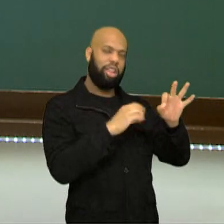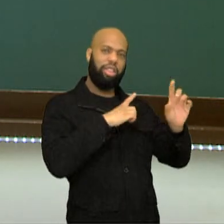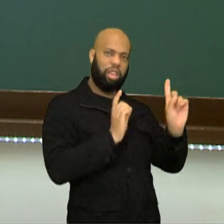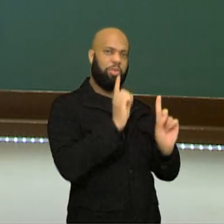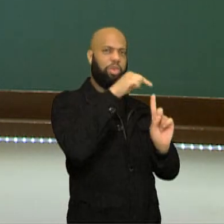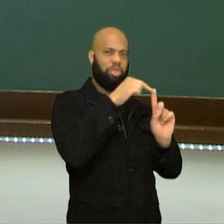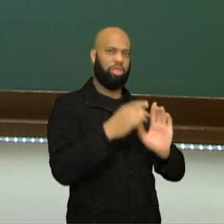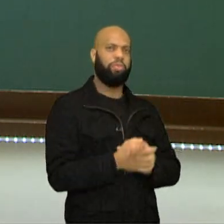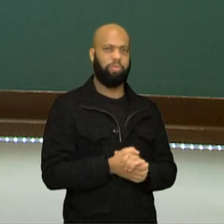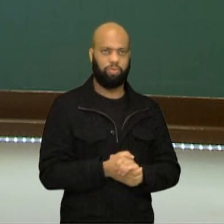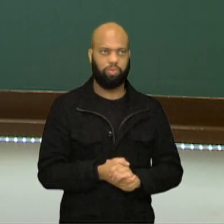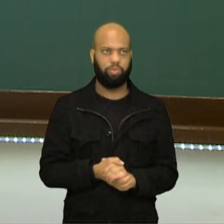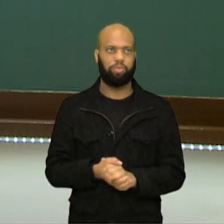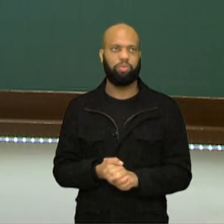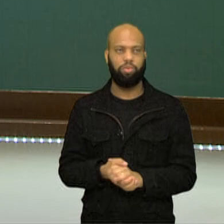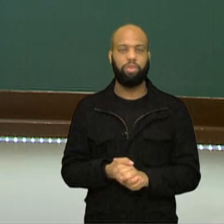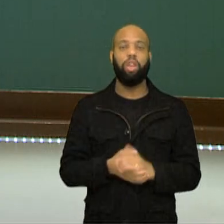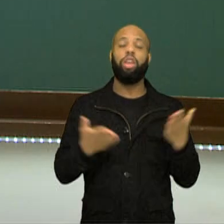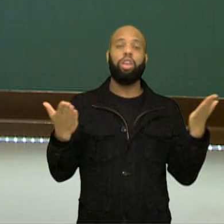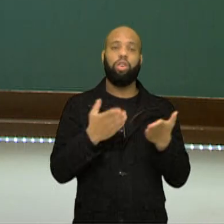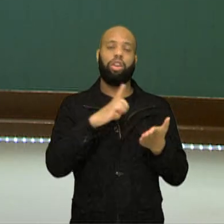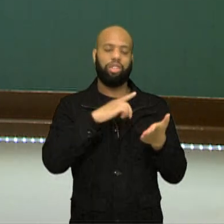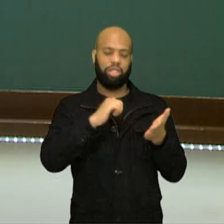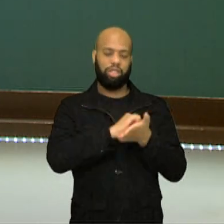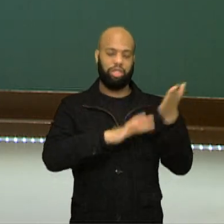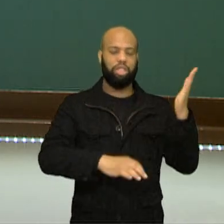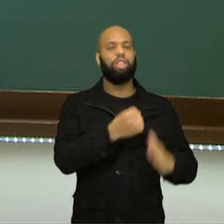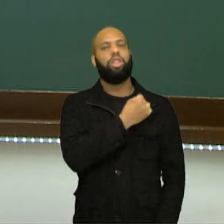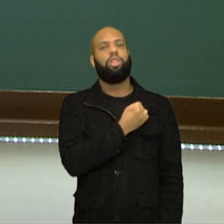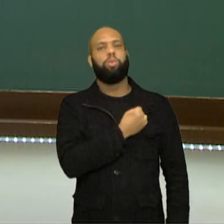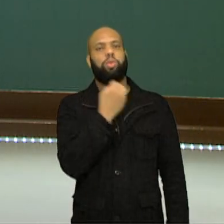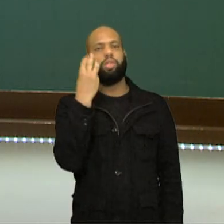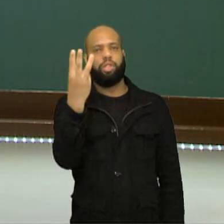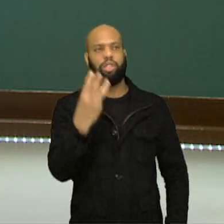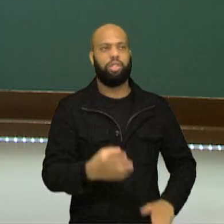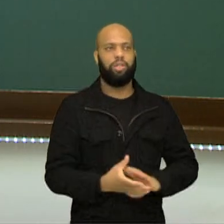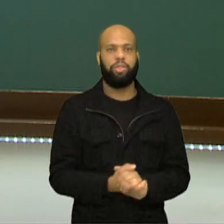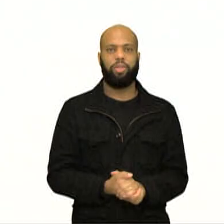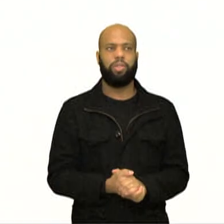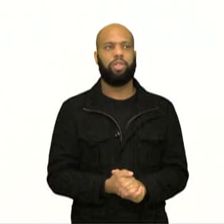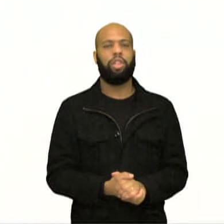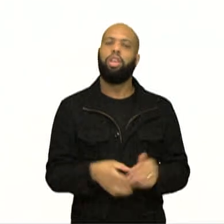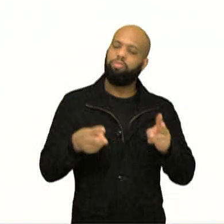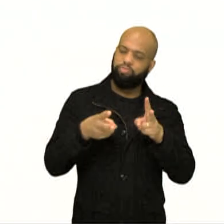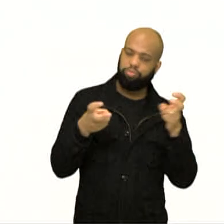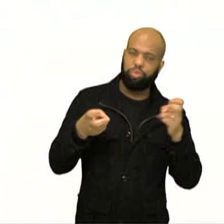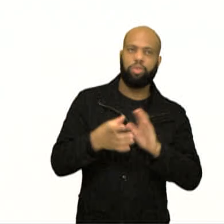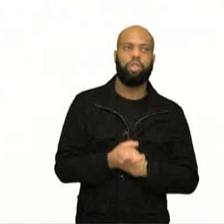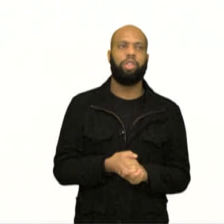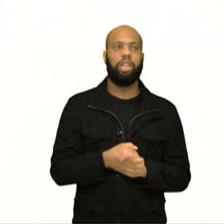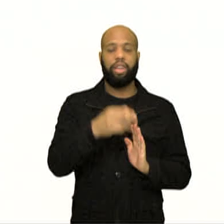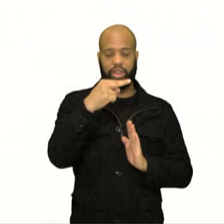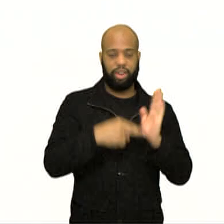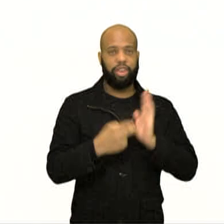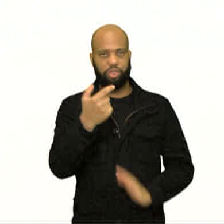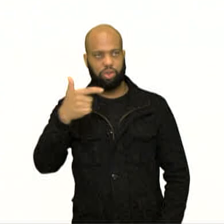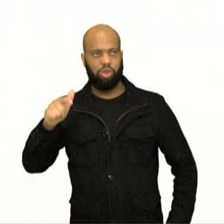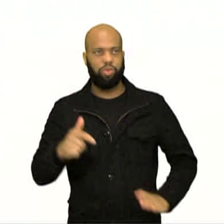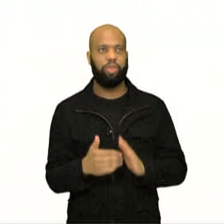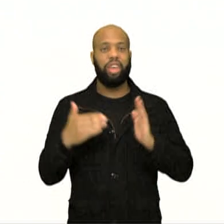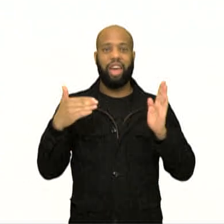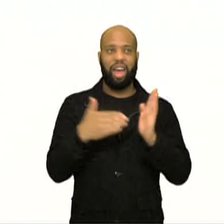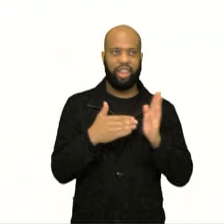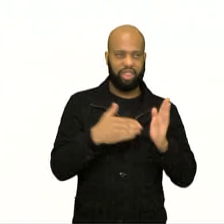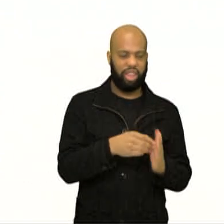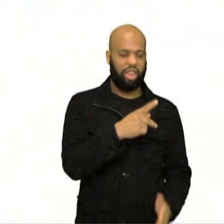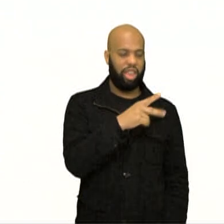objetivo e factual. Vamos então à nossa terceira reflexão. Observem o comando, releia. Até o ProUni